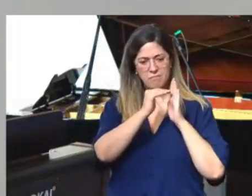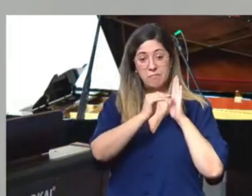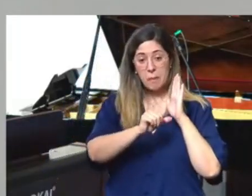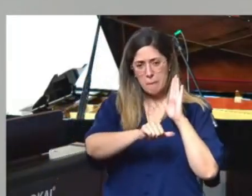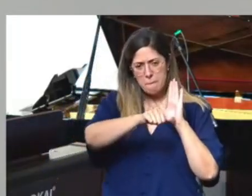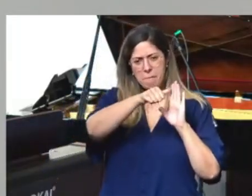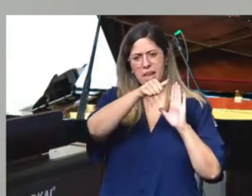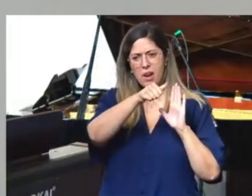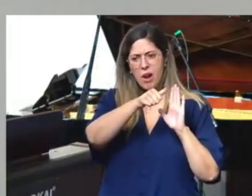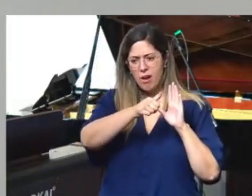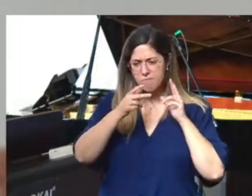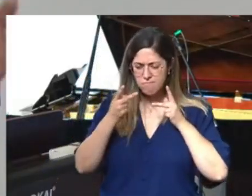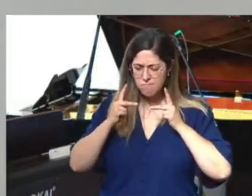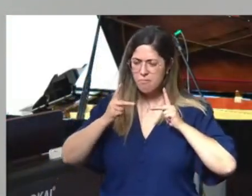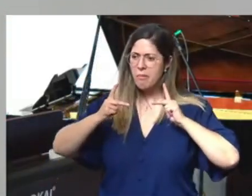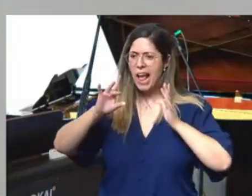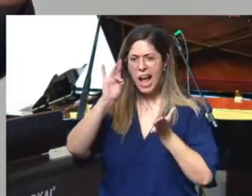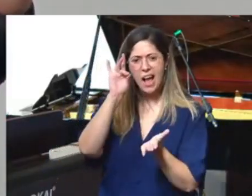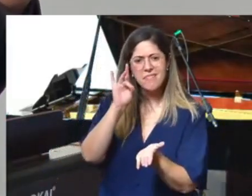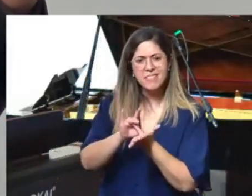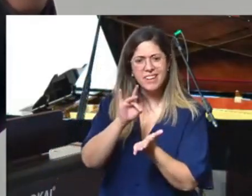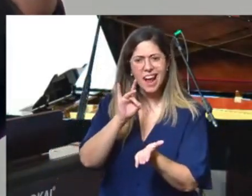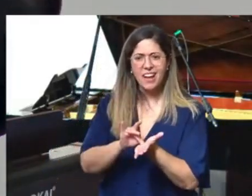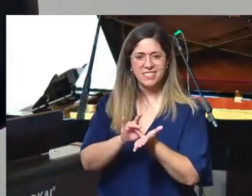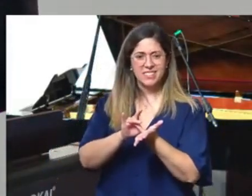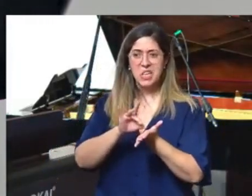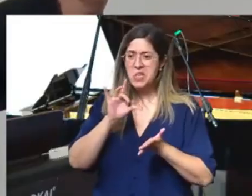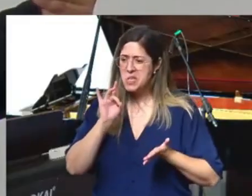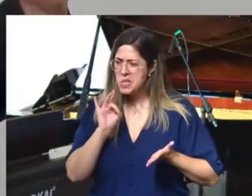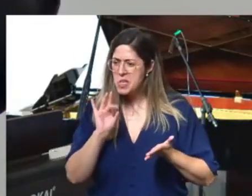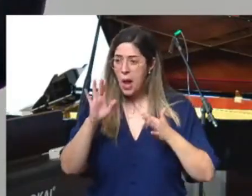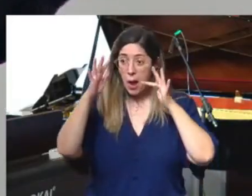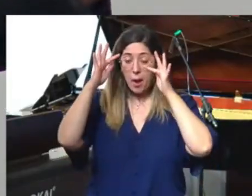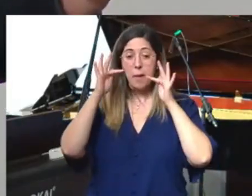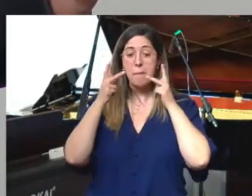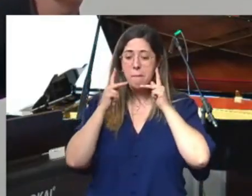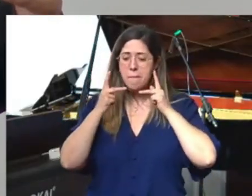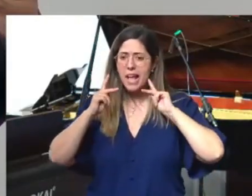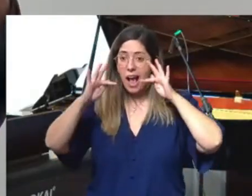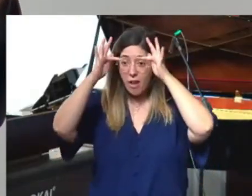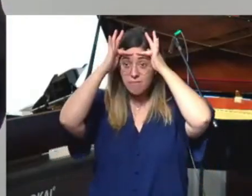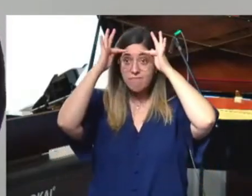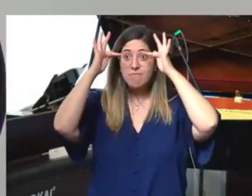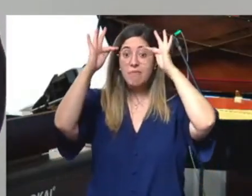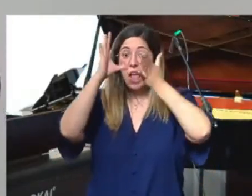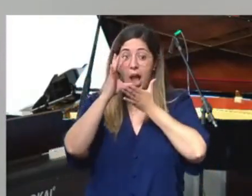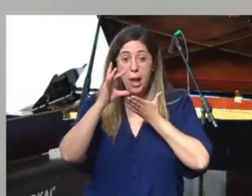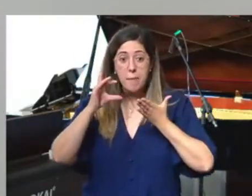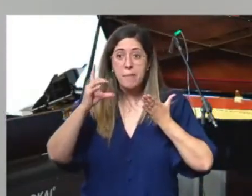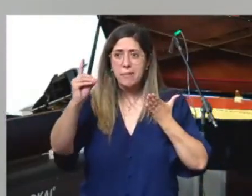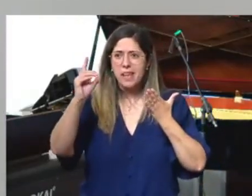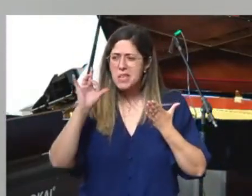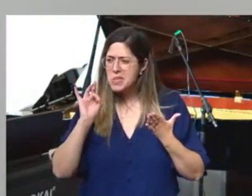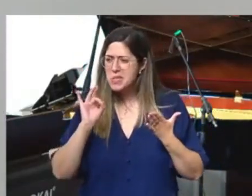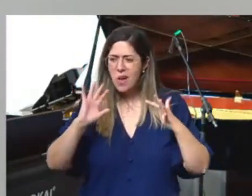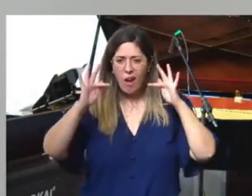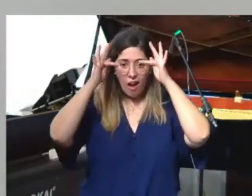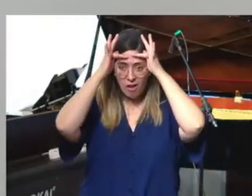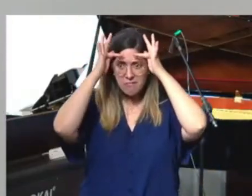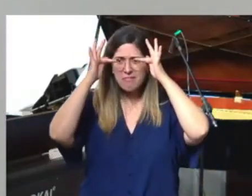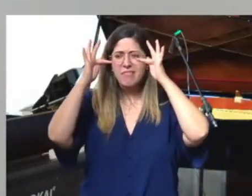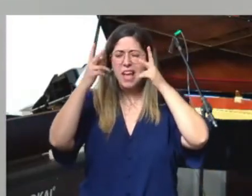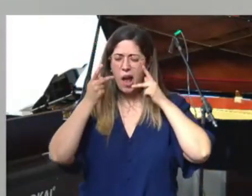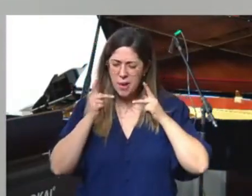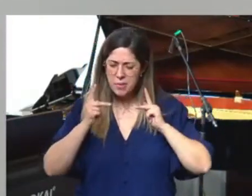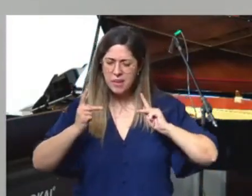a verdade, pregue a palavra, porque somente a pregação fiel da Escritura, somente a pregação fiel da palavra de